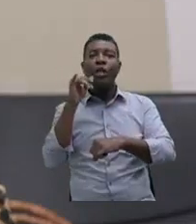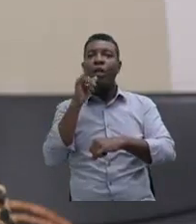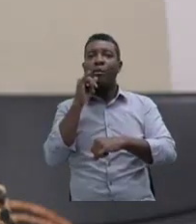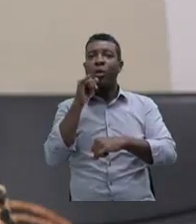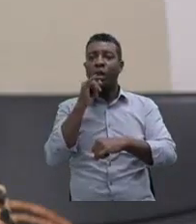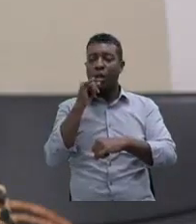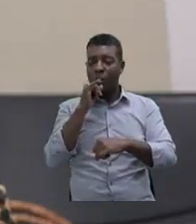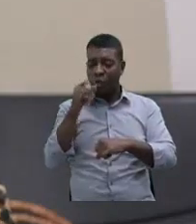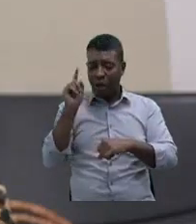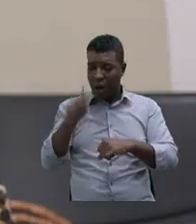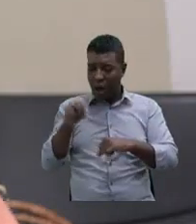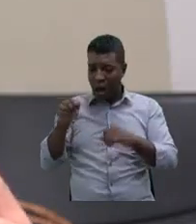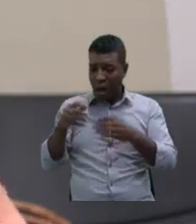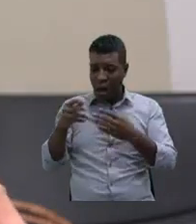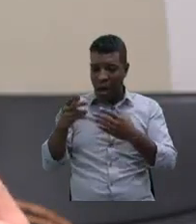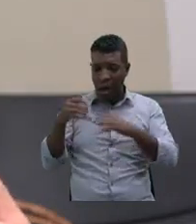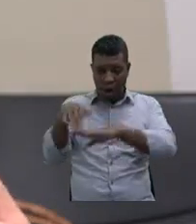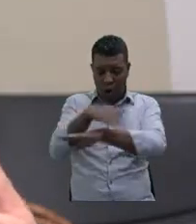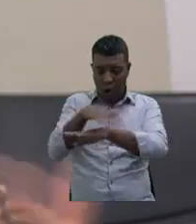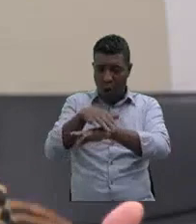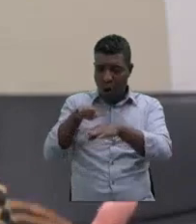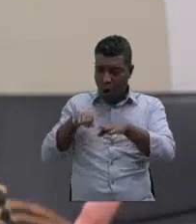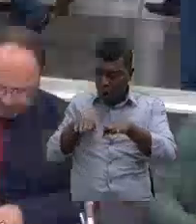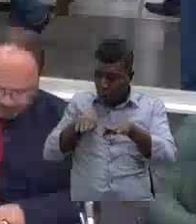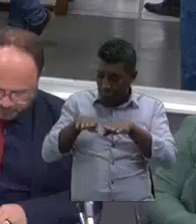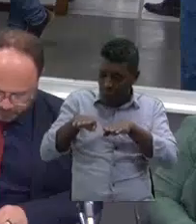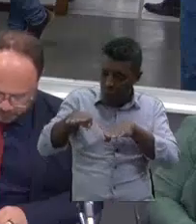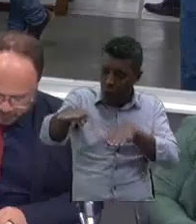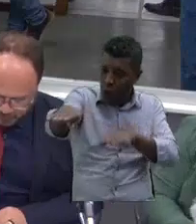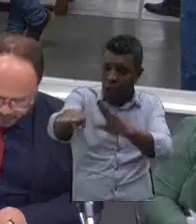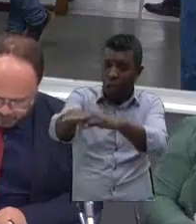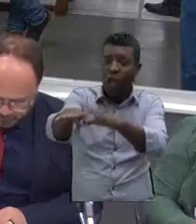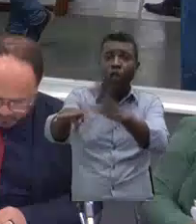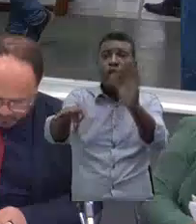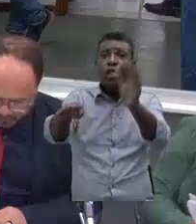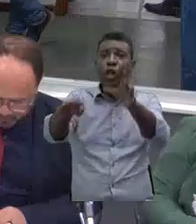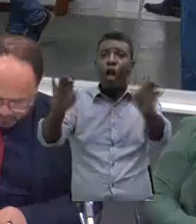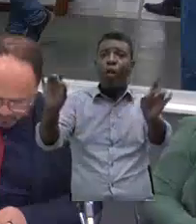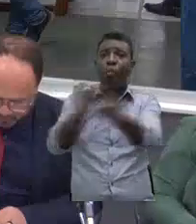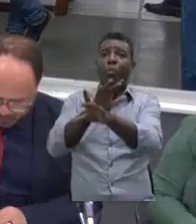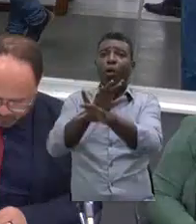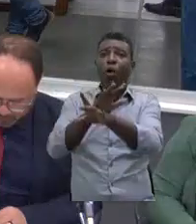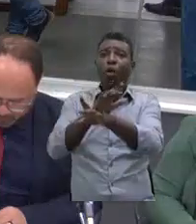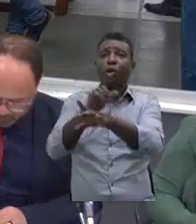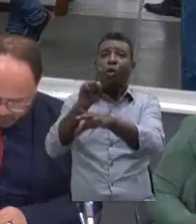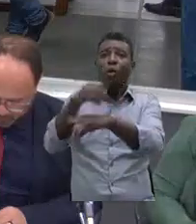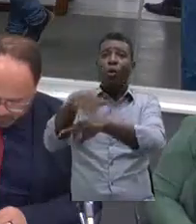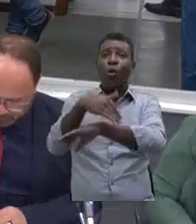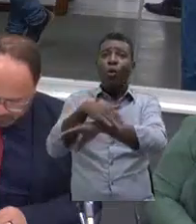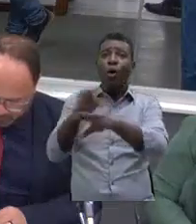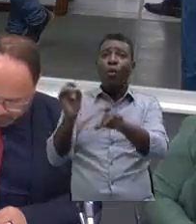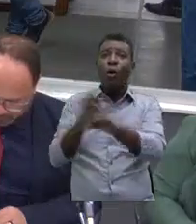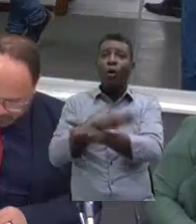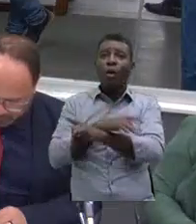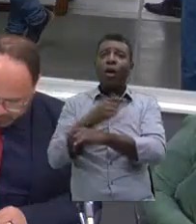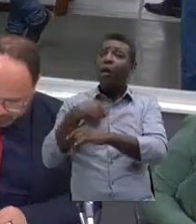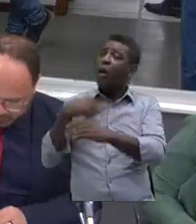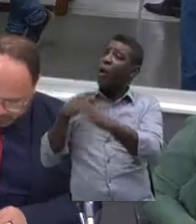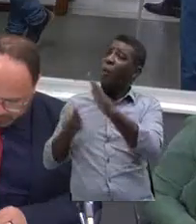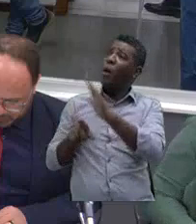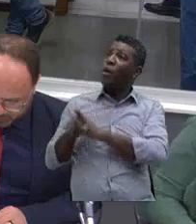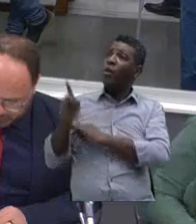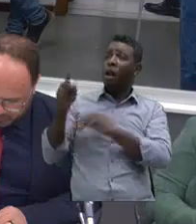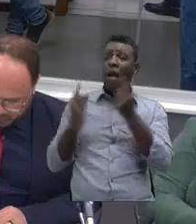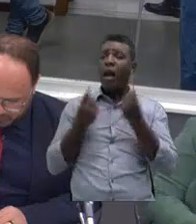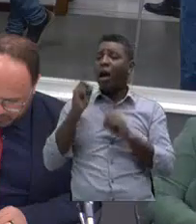uma grande pista de pronta. E outro dia eu perguntei ao setor de eventos, sobretudo Carnaval, e